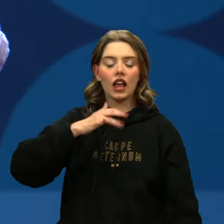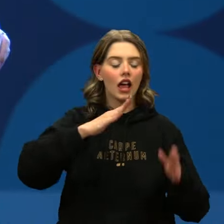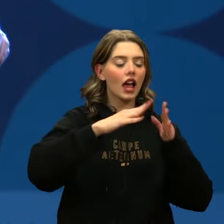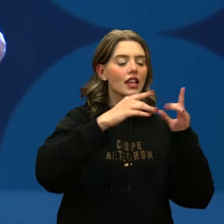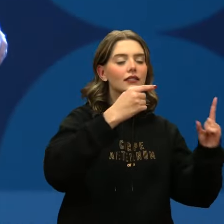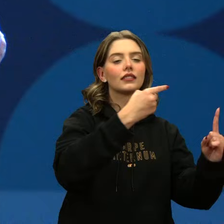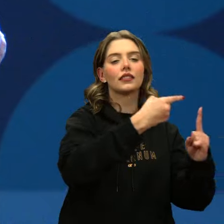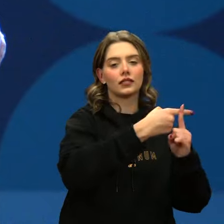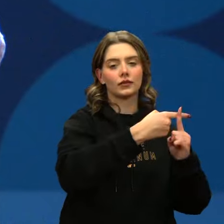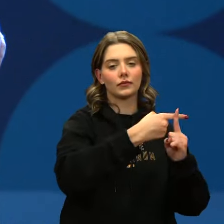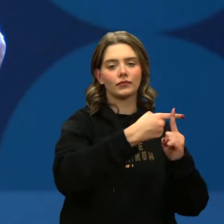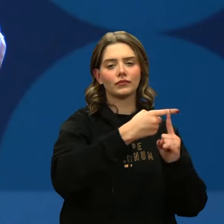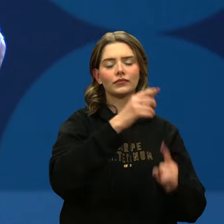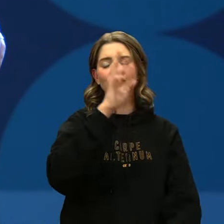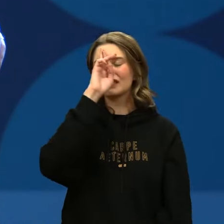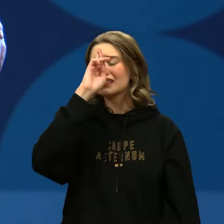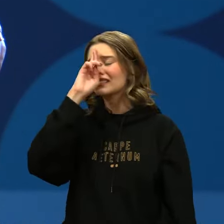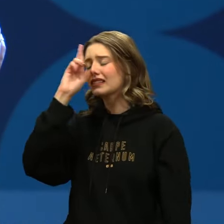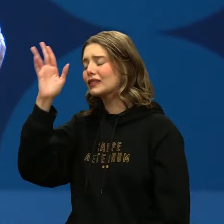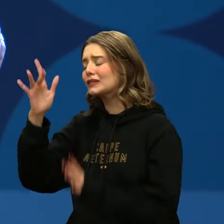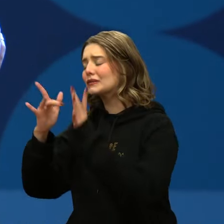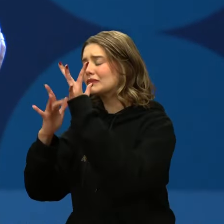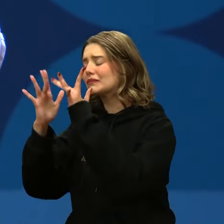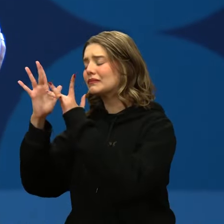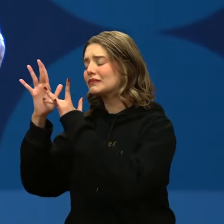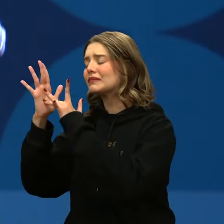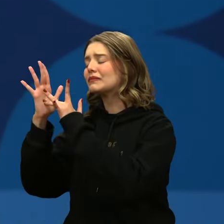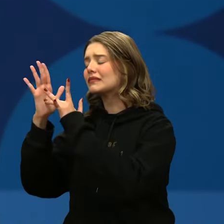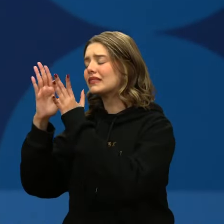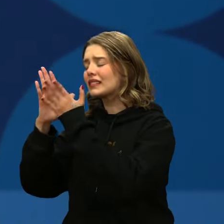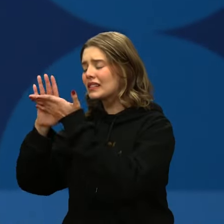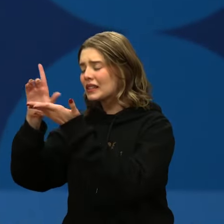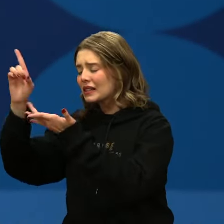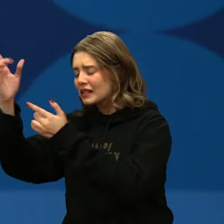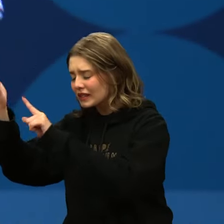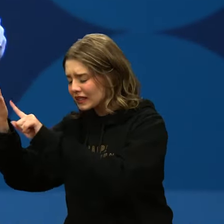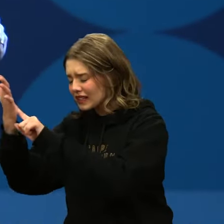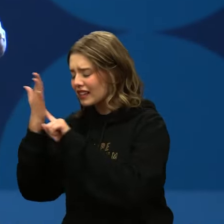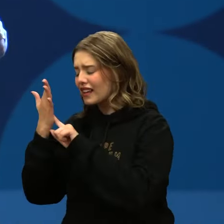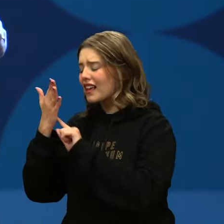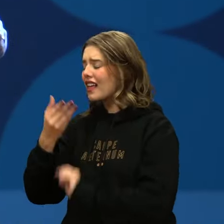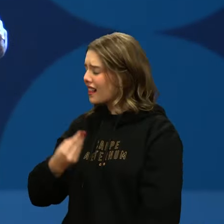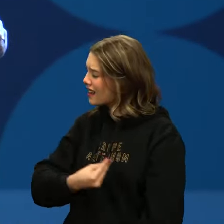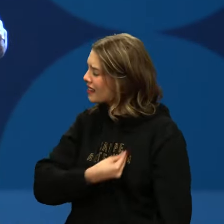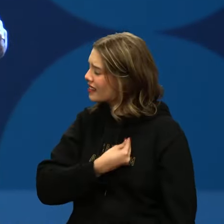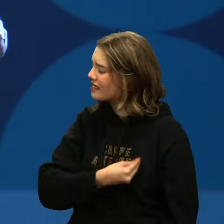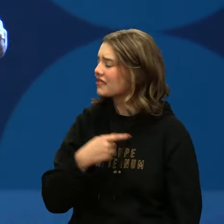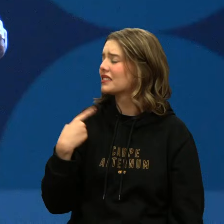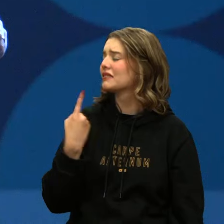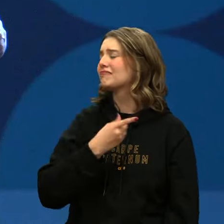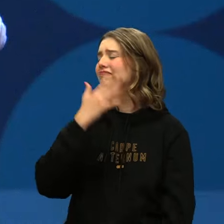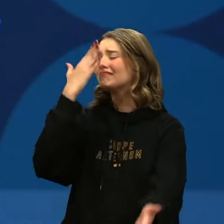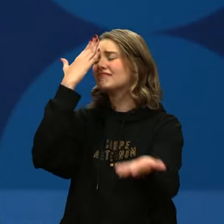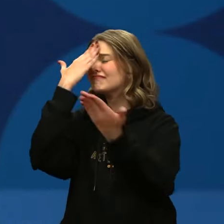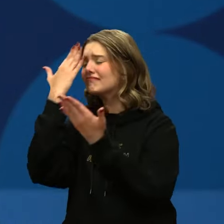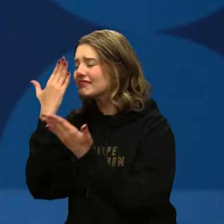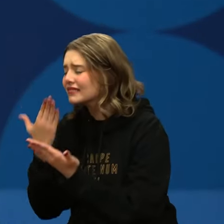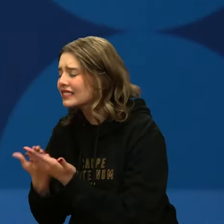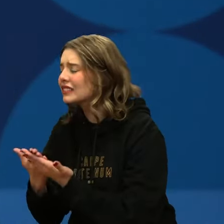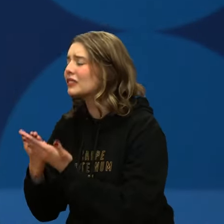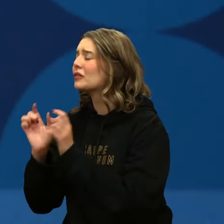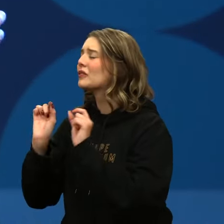Jesus, essa é a tua palavra, Pai. Ela é viva e eficaz, e nós confiamos nela e no que ela tem para dizer,